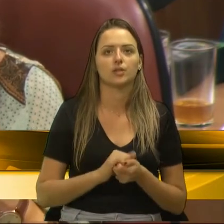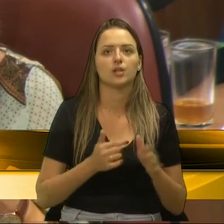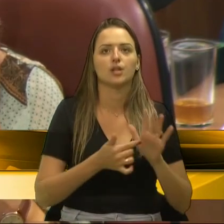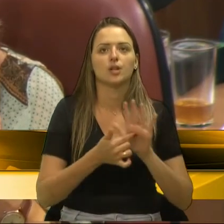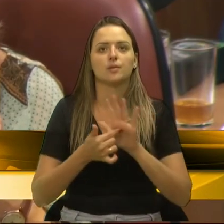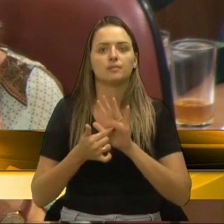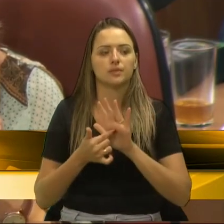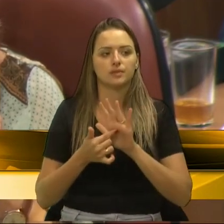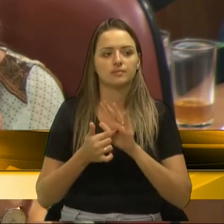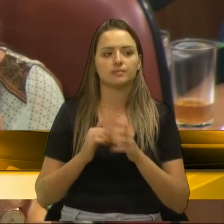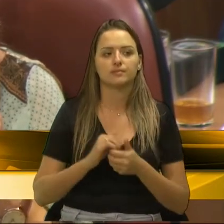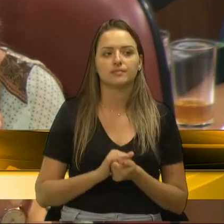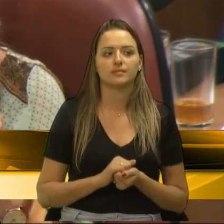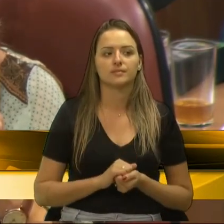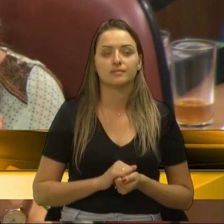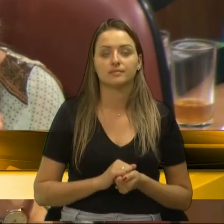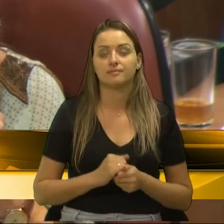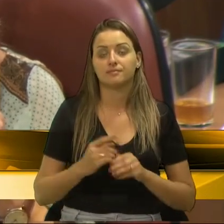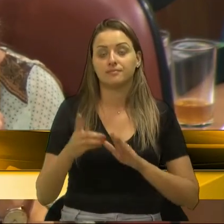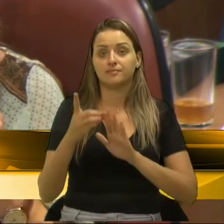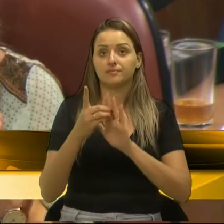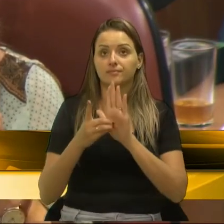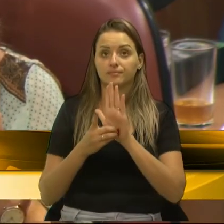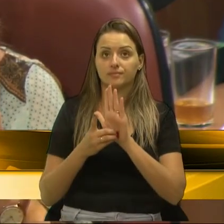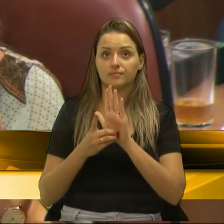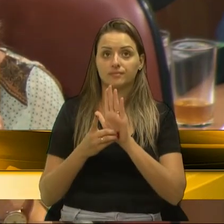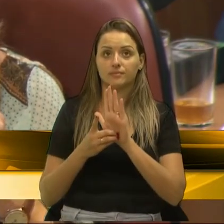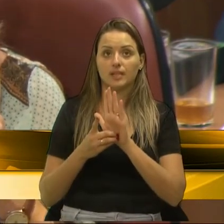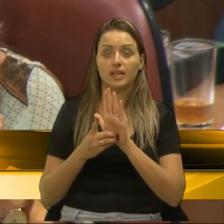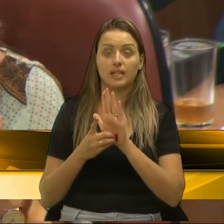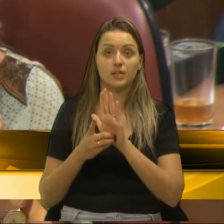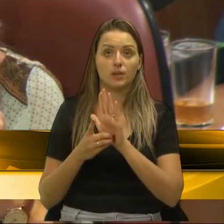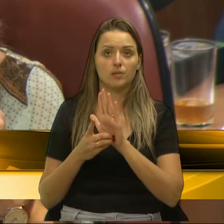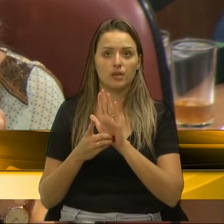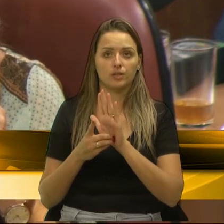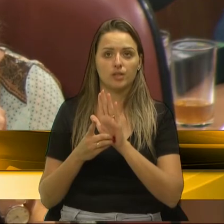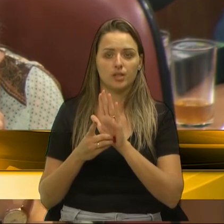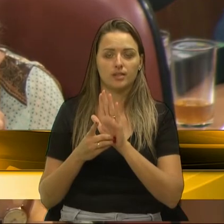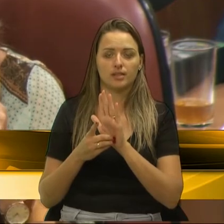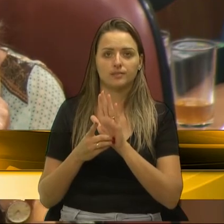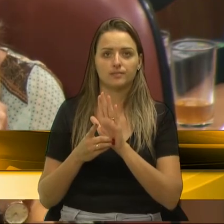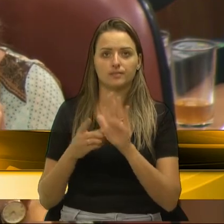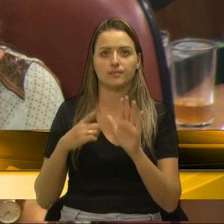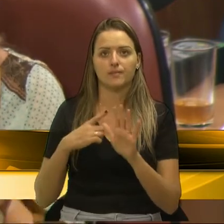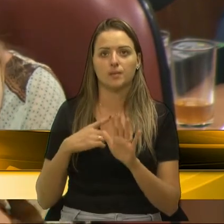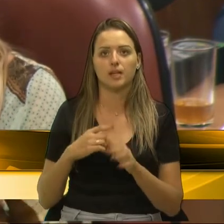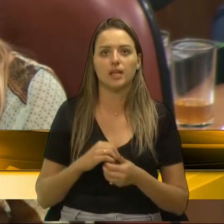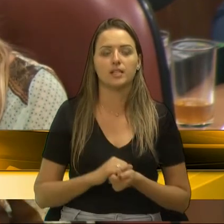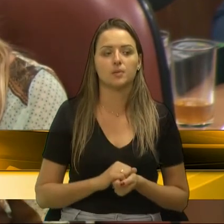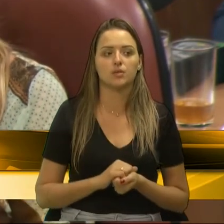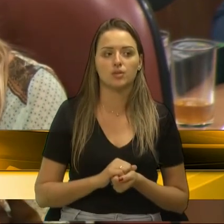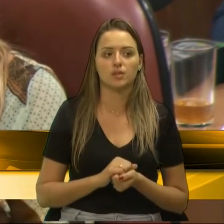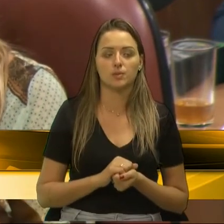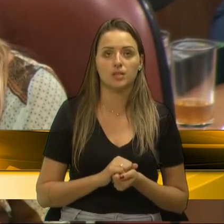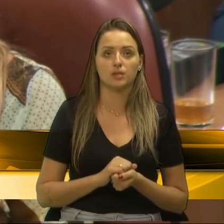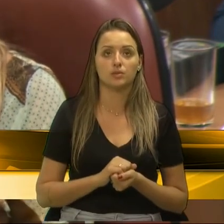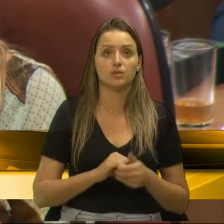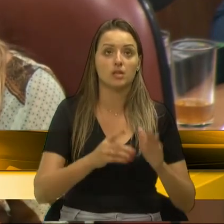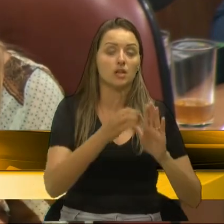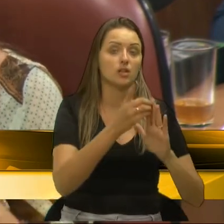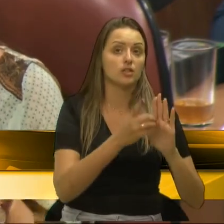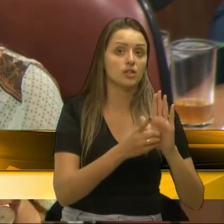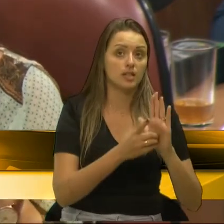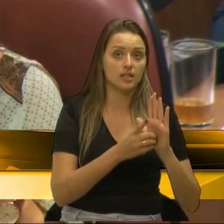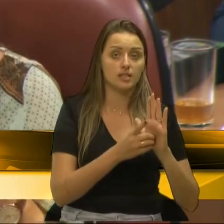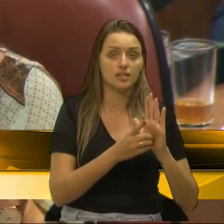dessa legislação, que é um decreto ainda maior, né? Certo? Então, é um decreto Floresça